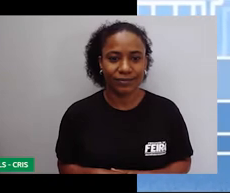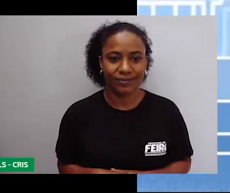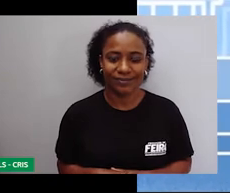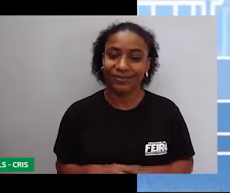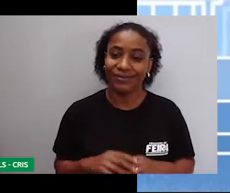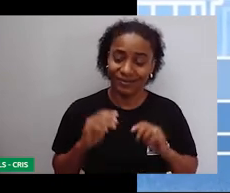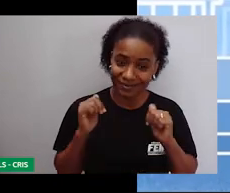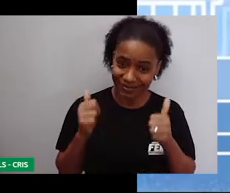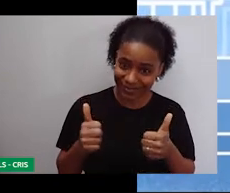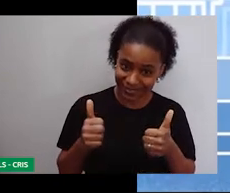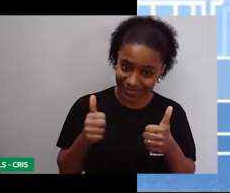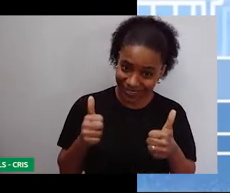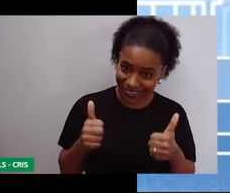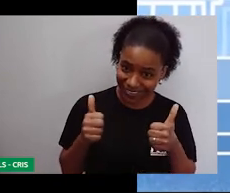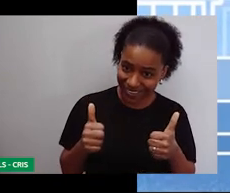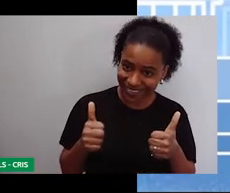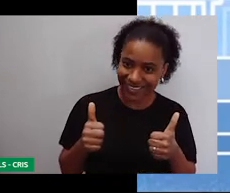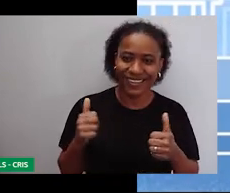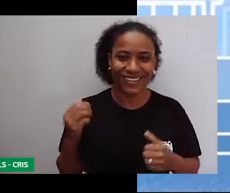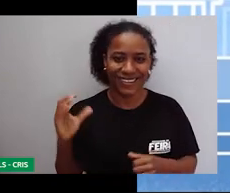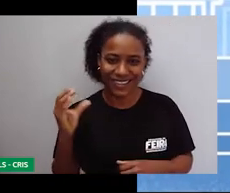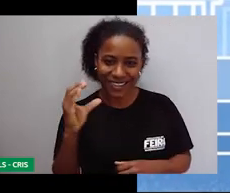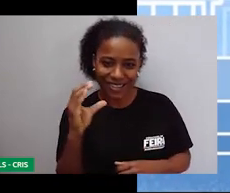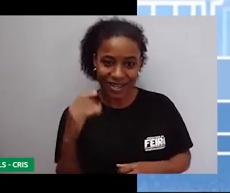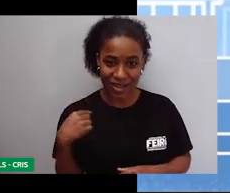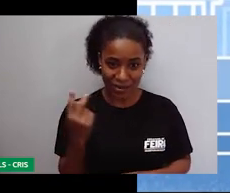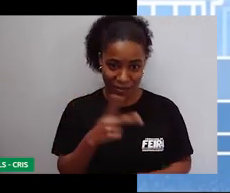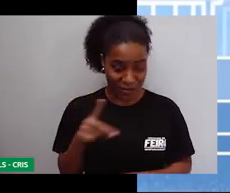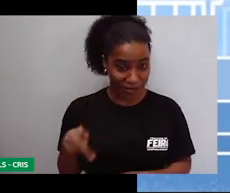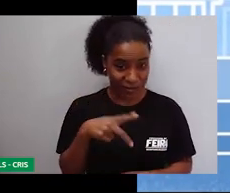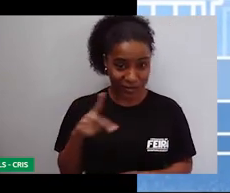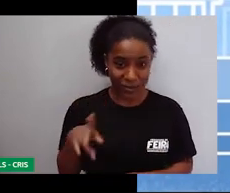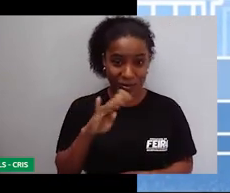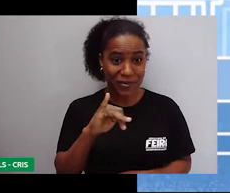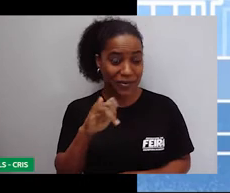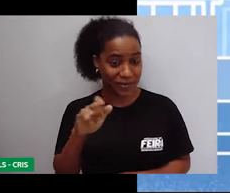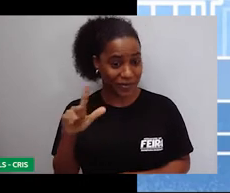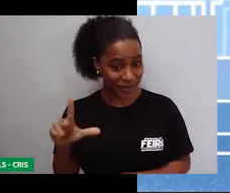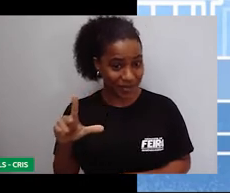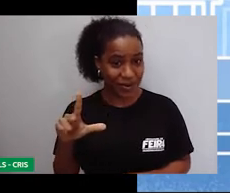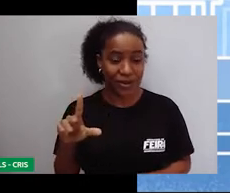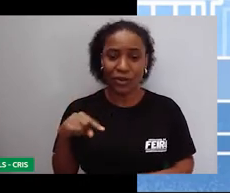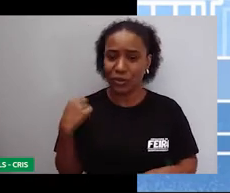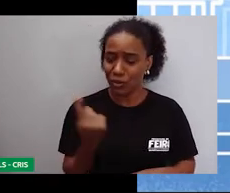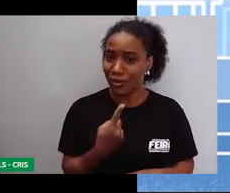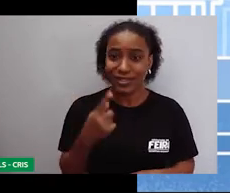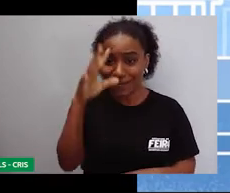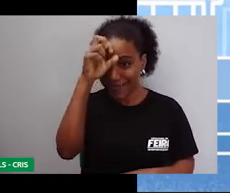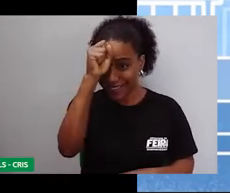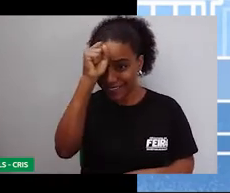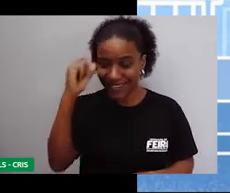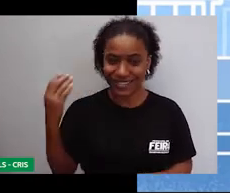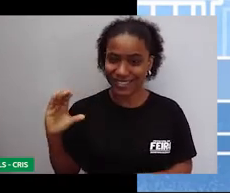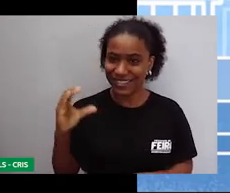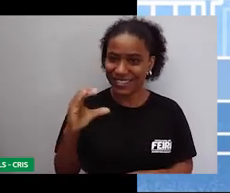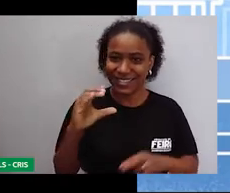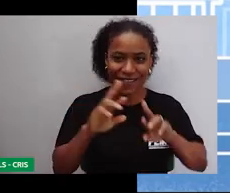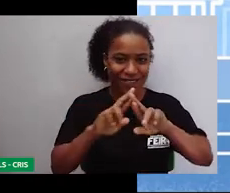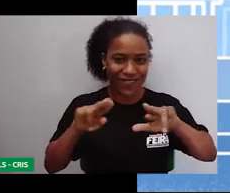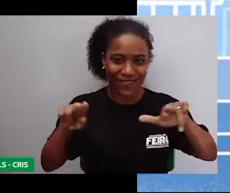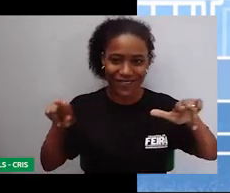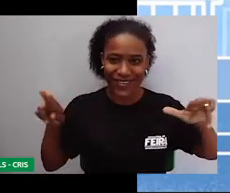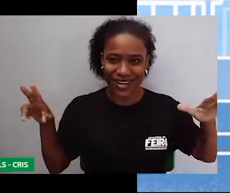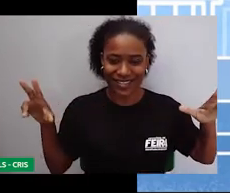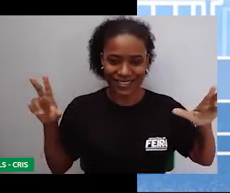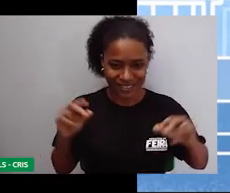Olá, pequenos cientistas! Eu sou o professor Bill Tyson. Juntos, vamos conhecer diversas formas de ciência. Hoje, vamos